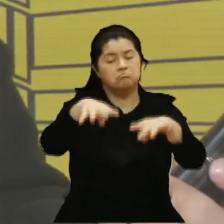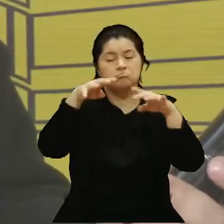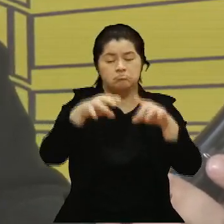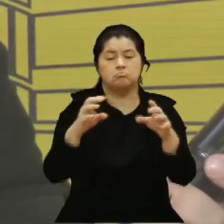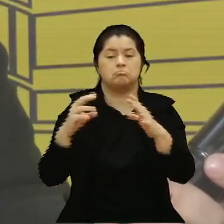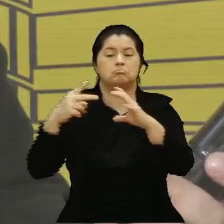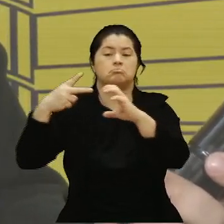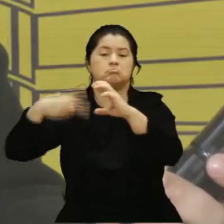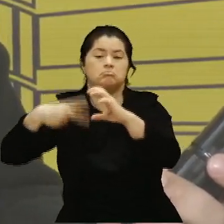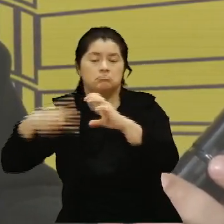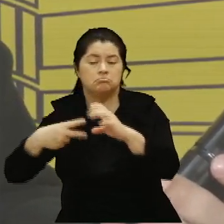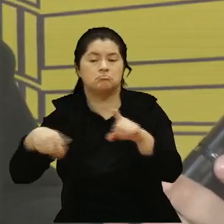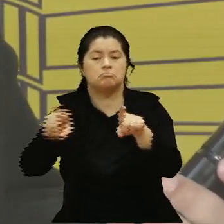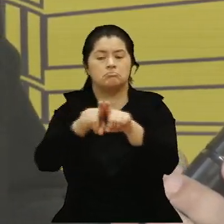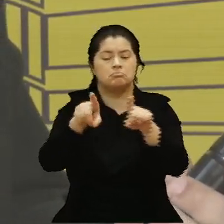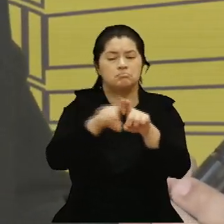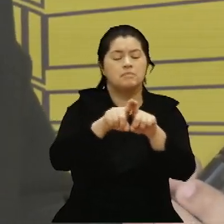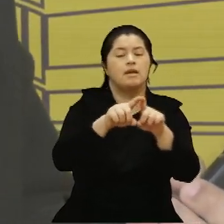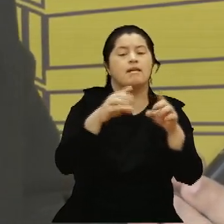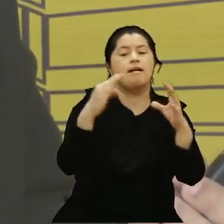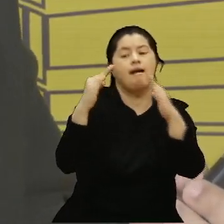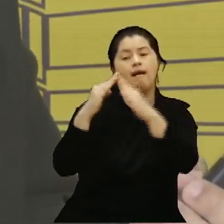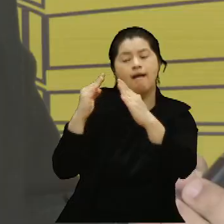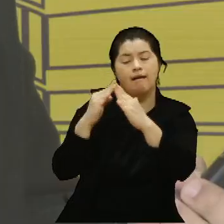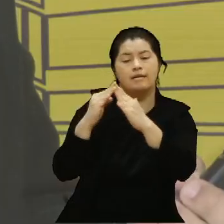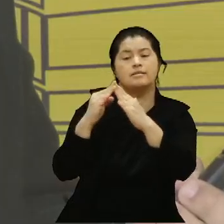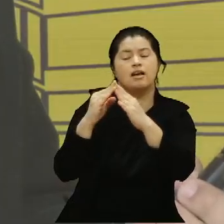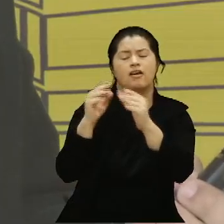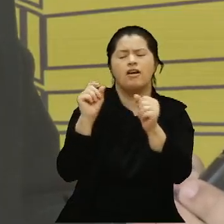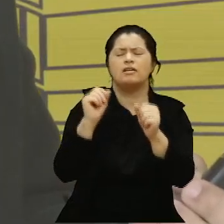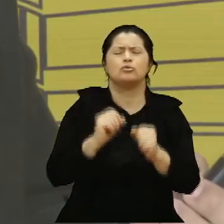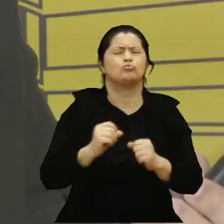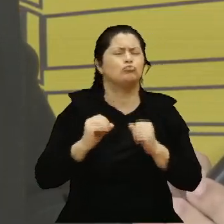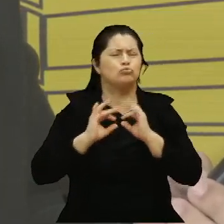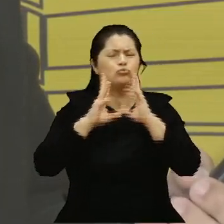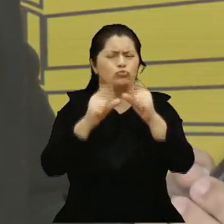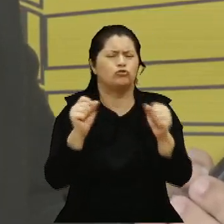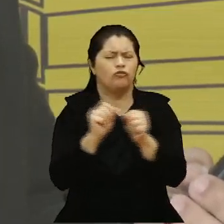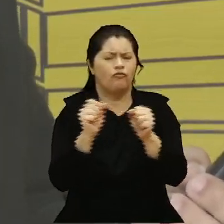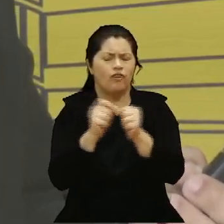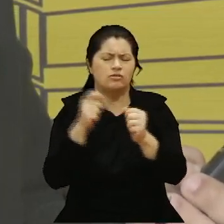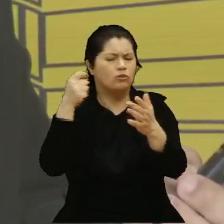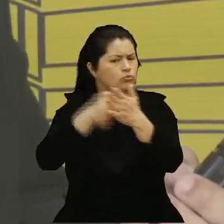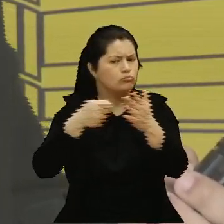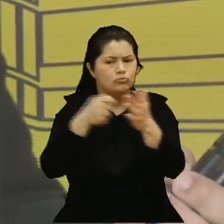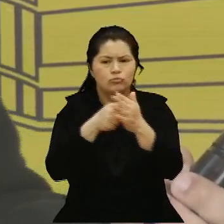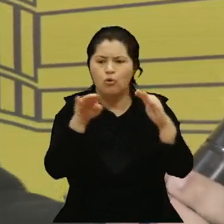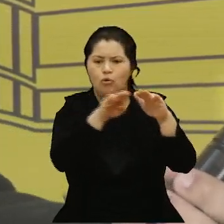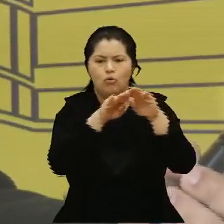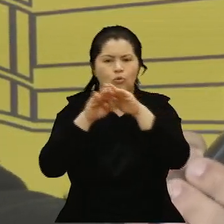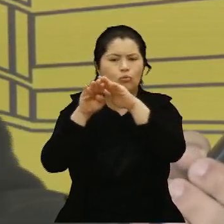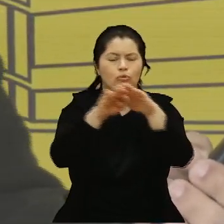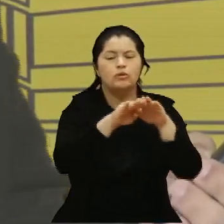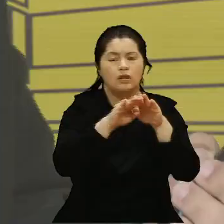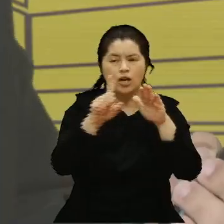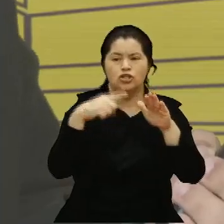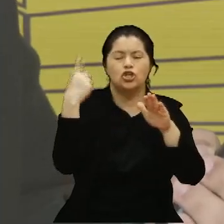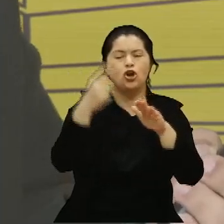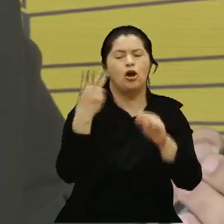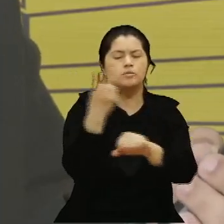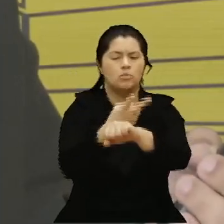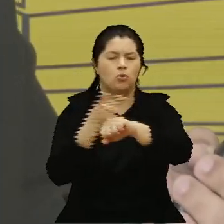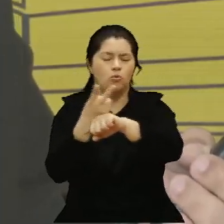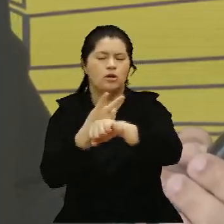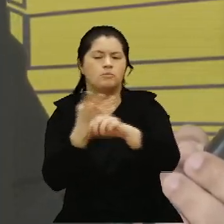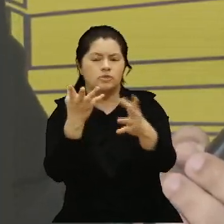casa, que tudo isso vai fazendo com que a luta pela igualdade, porque é isso que a gente busca, a